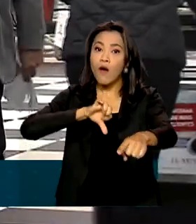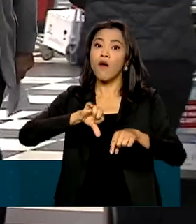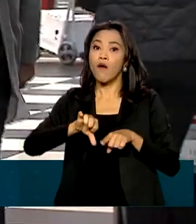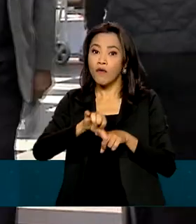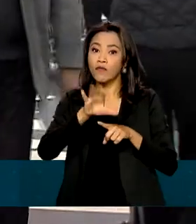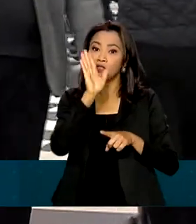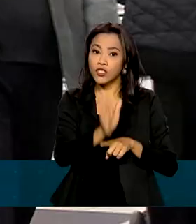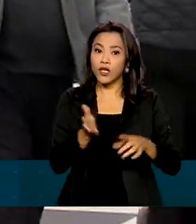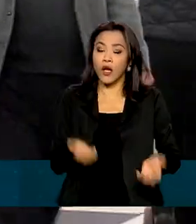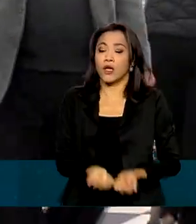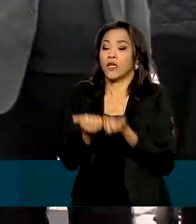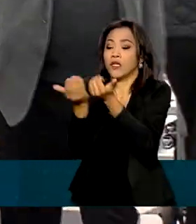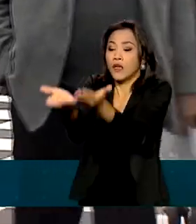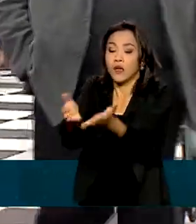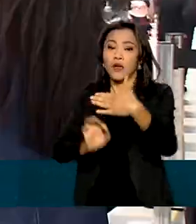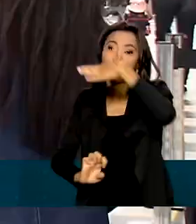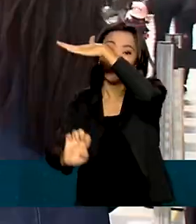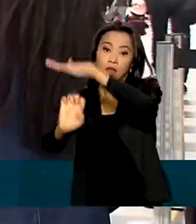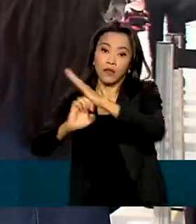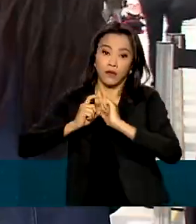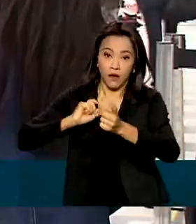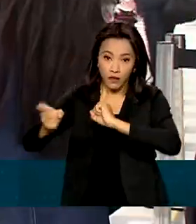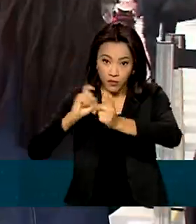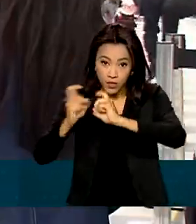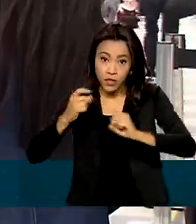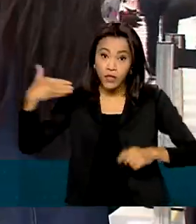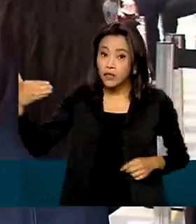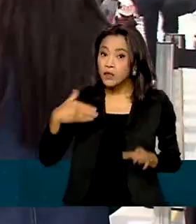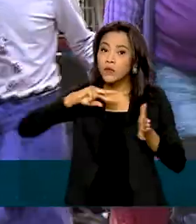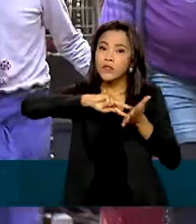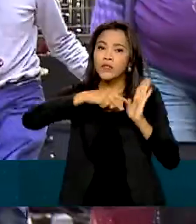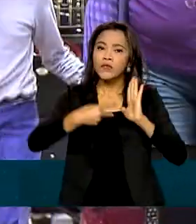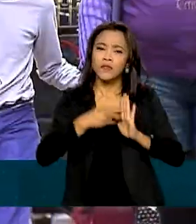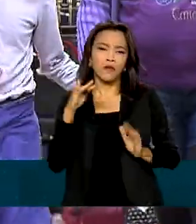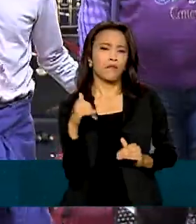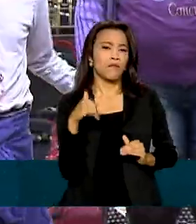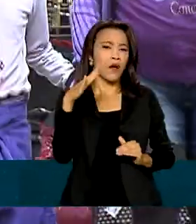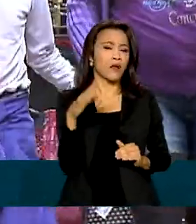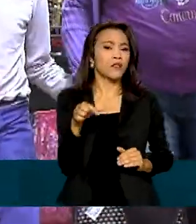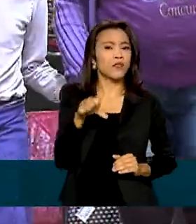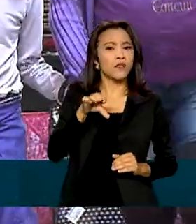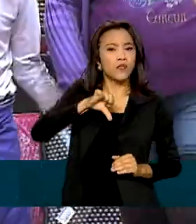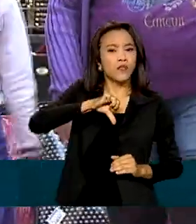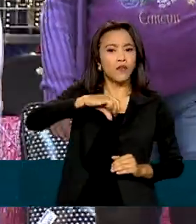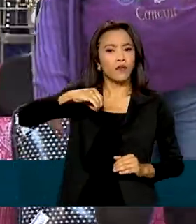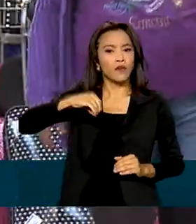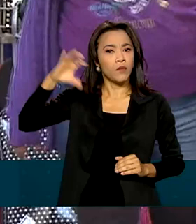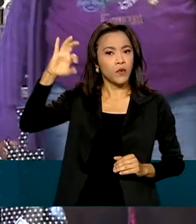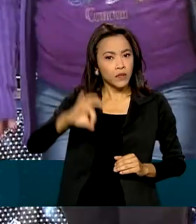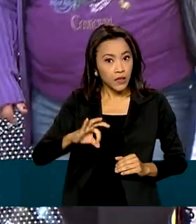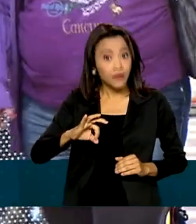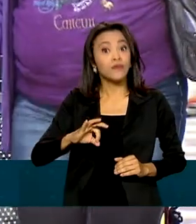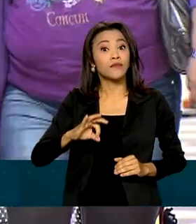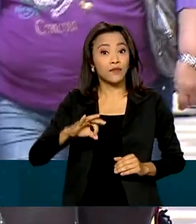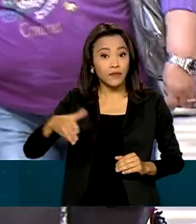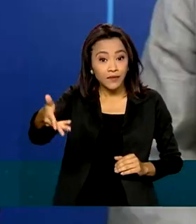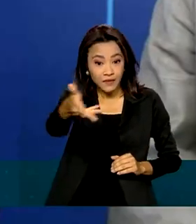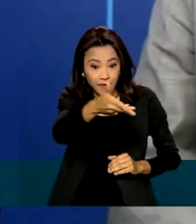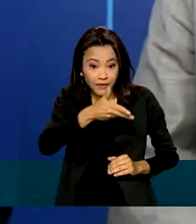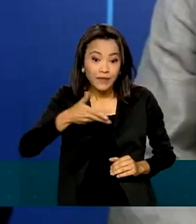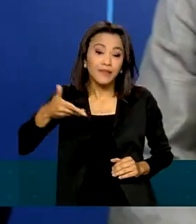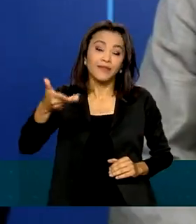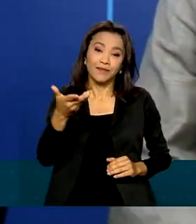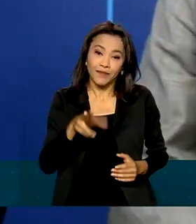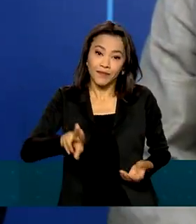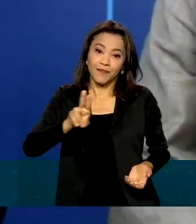Aéreos concedidos à iniciativa privada O que representa em mais de noventa porcento dos passageiros Aéreos do país